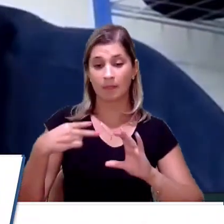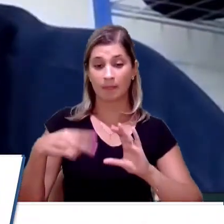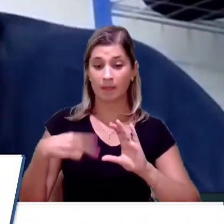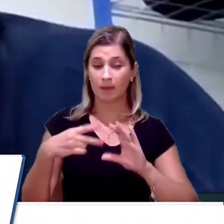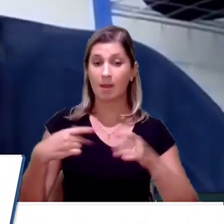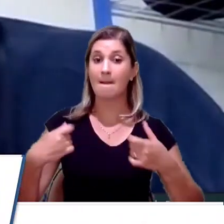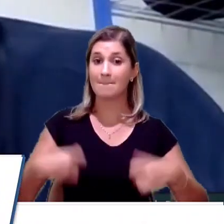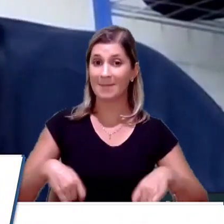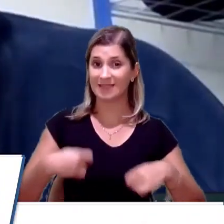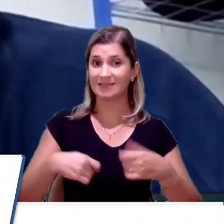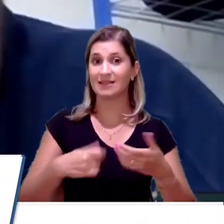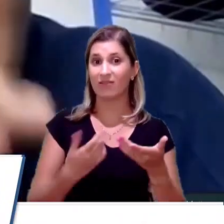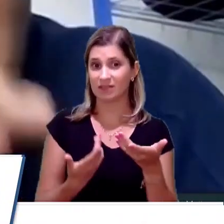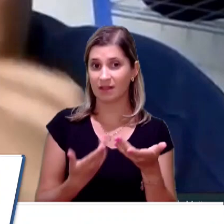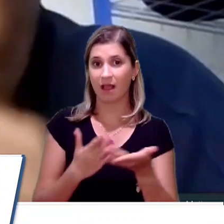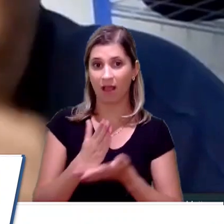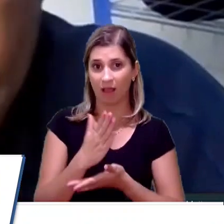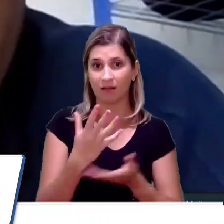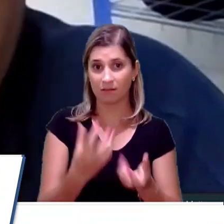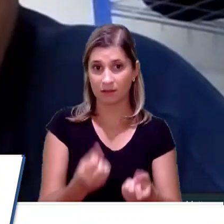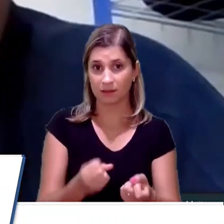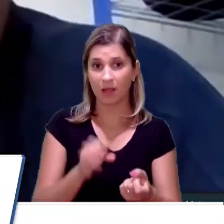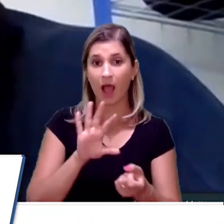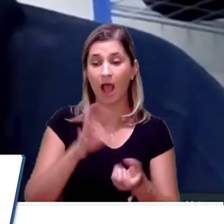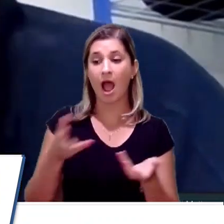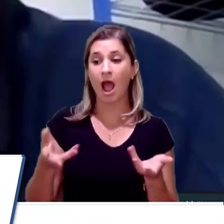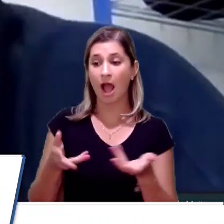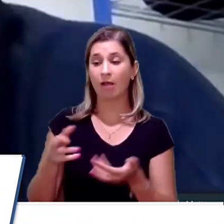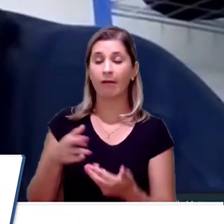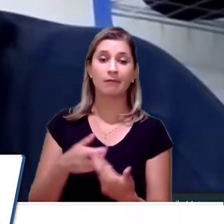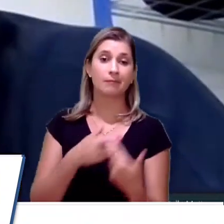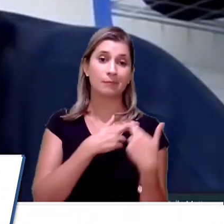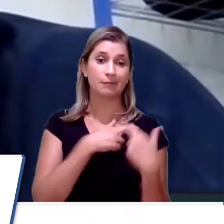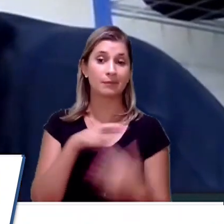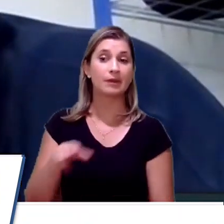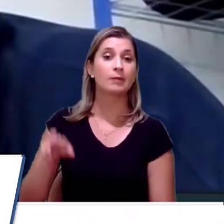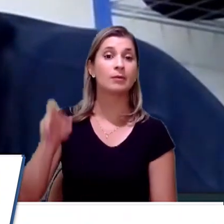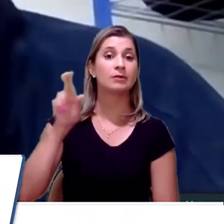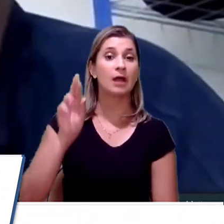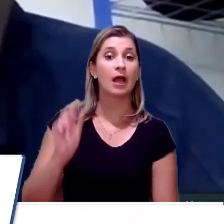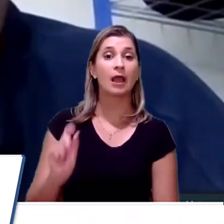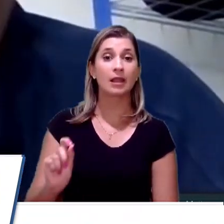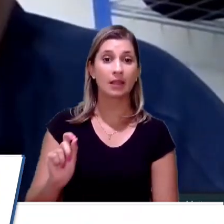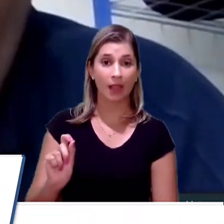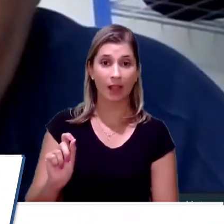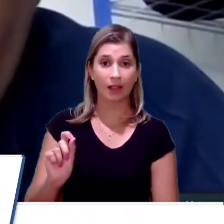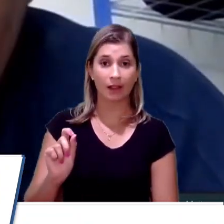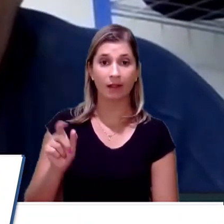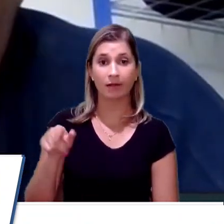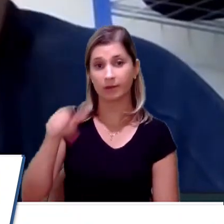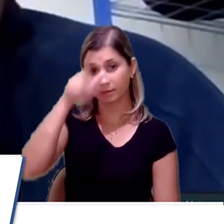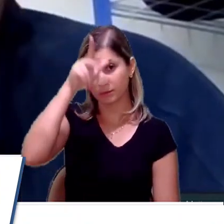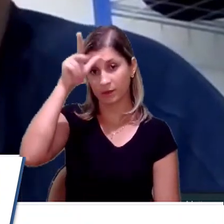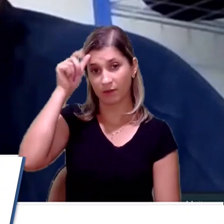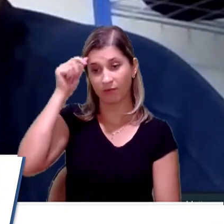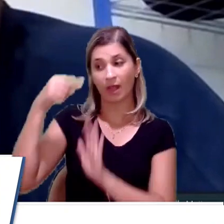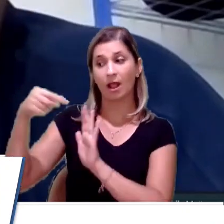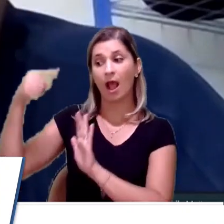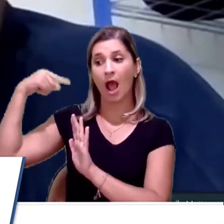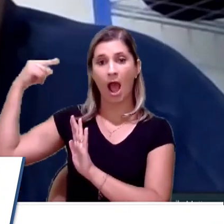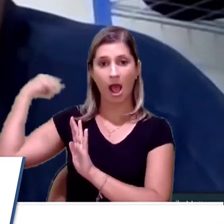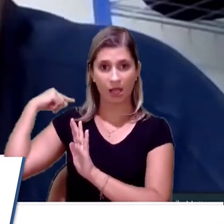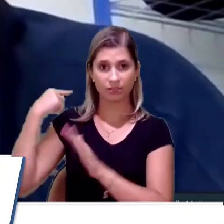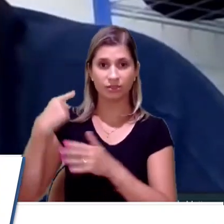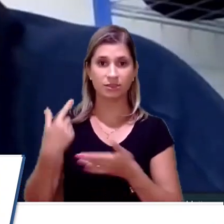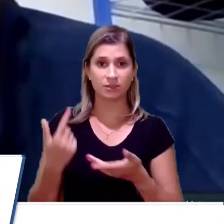agora vem apurar a responsabilidade de quem? Do prefeito anterior, apurar a responsabilidade